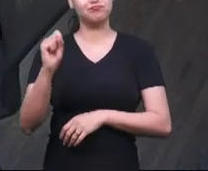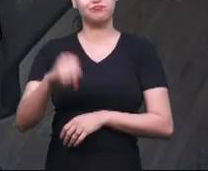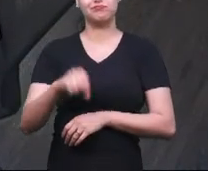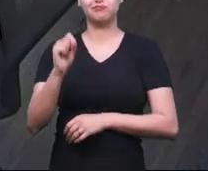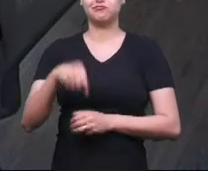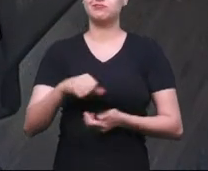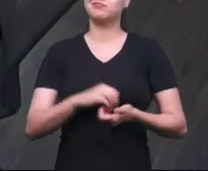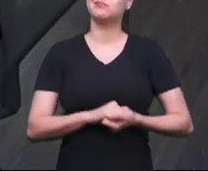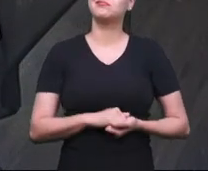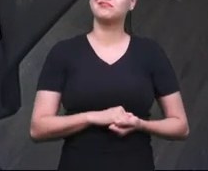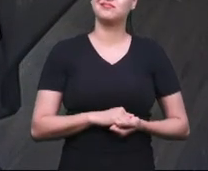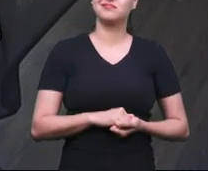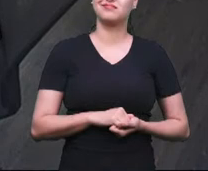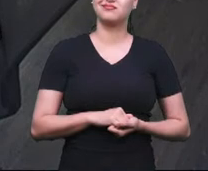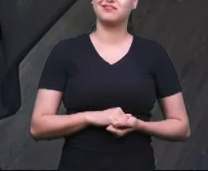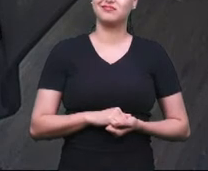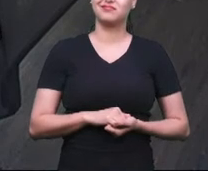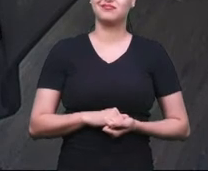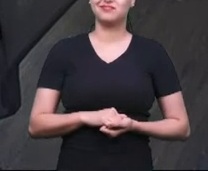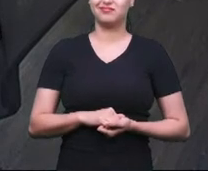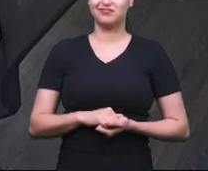O pastor comentou ali que